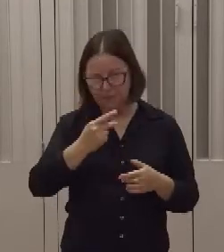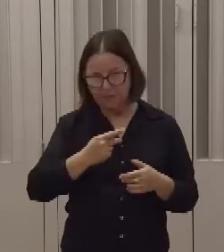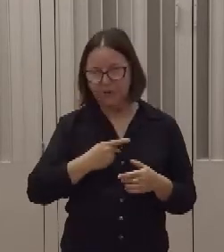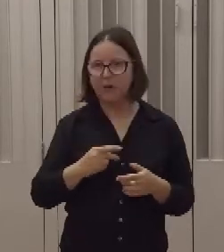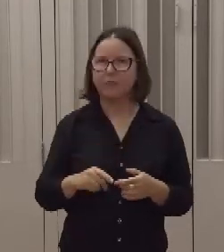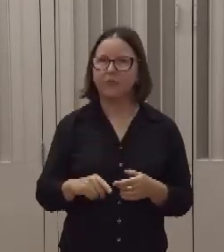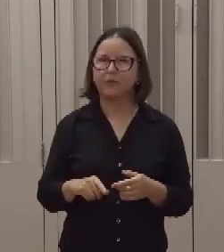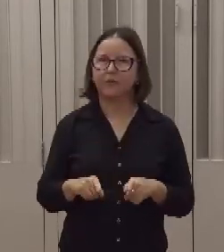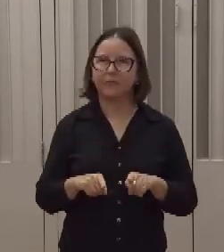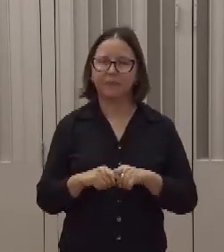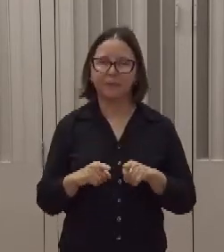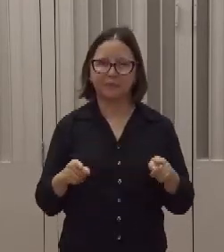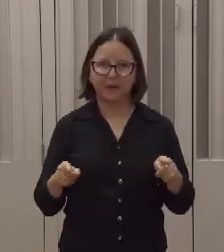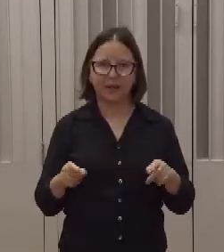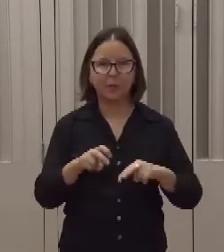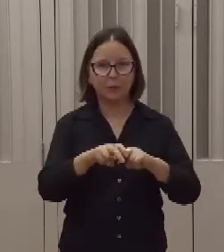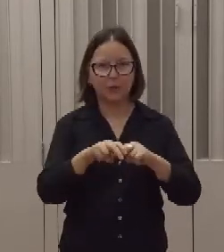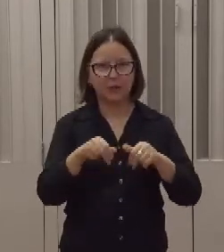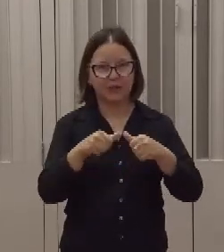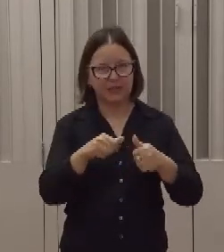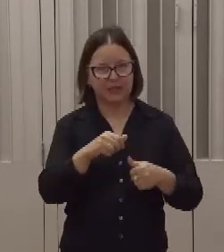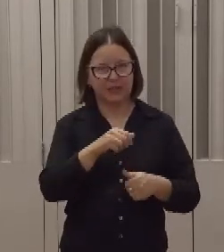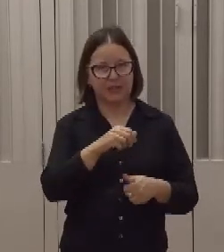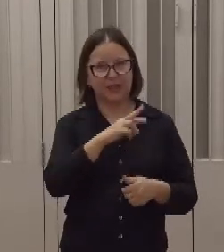origem no gnosticismo.